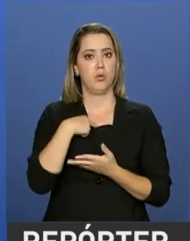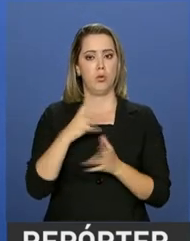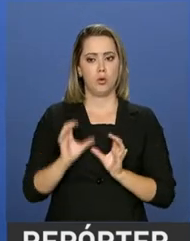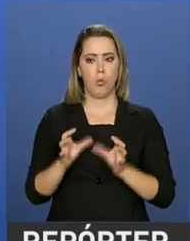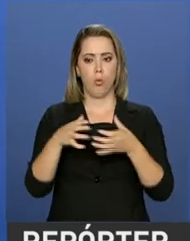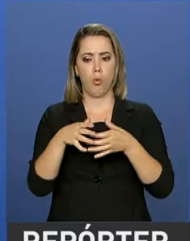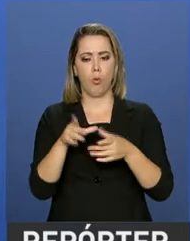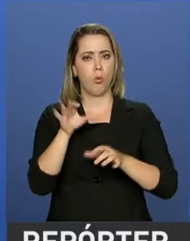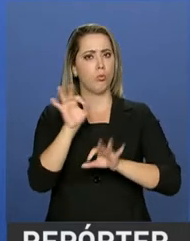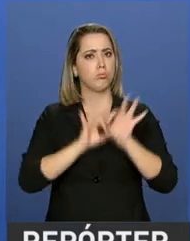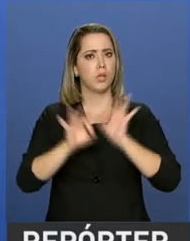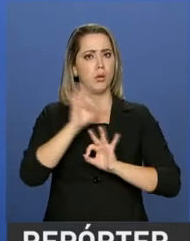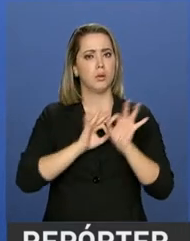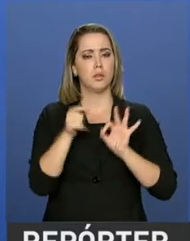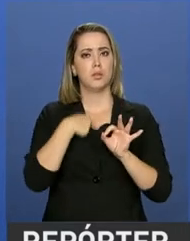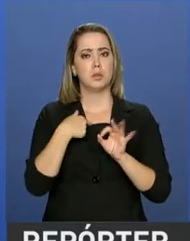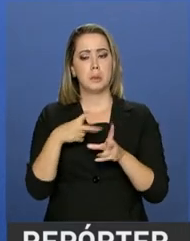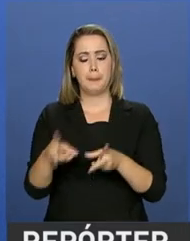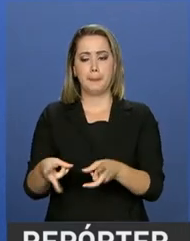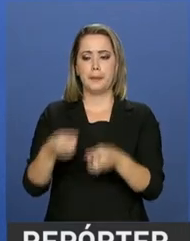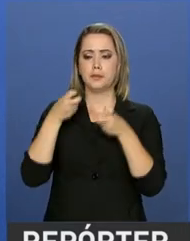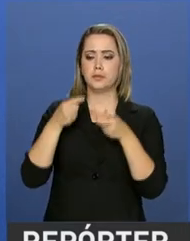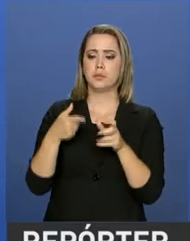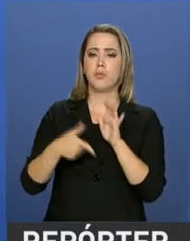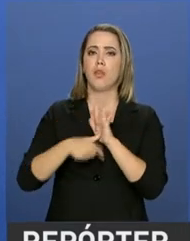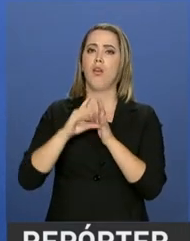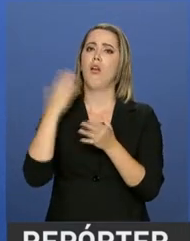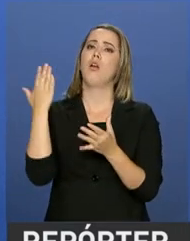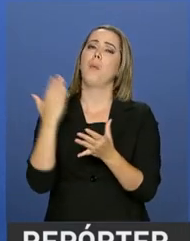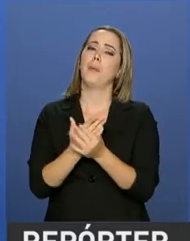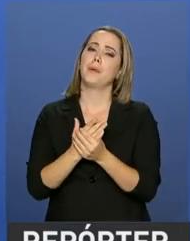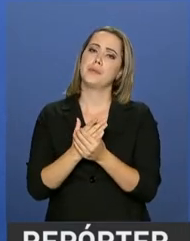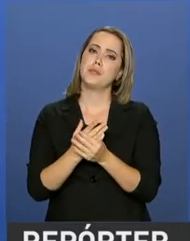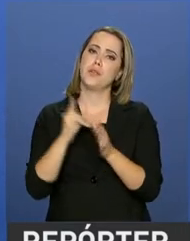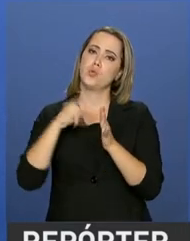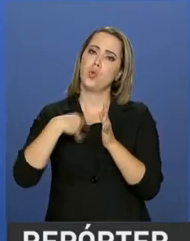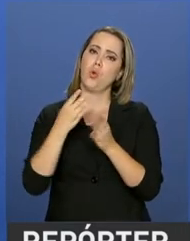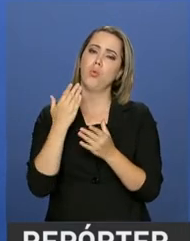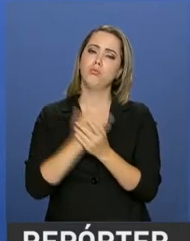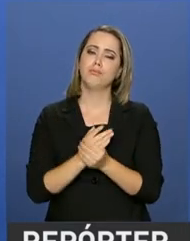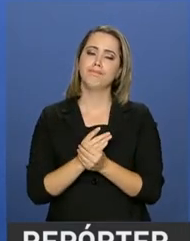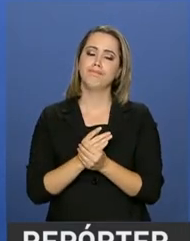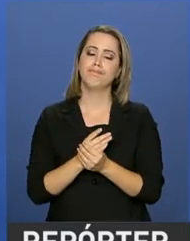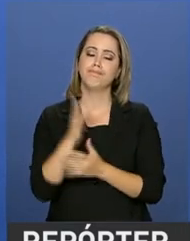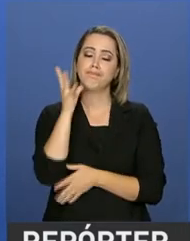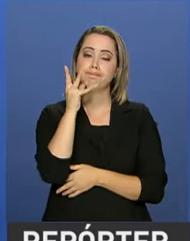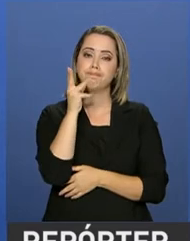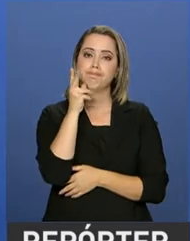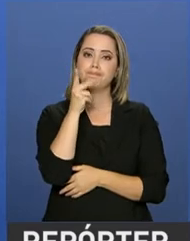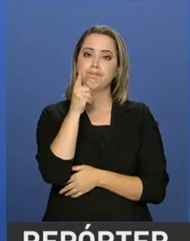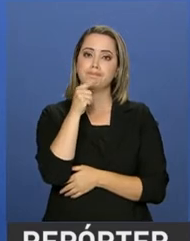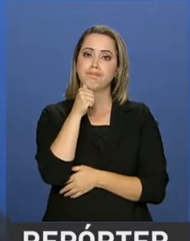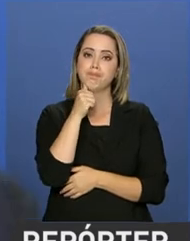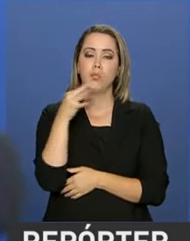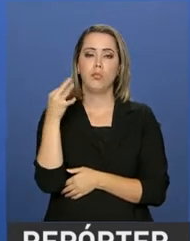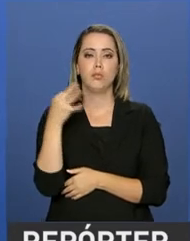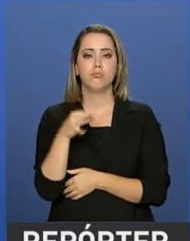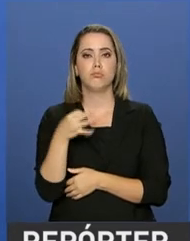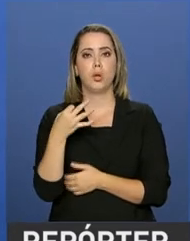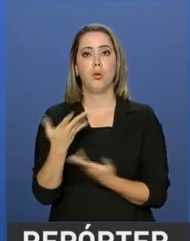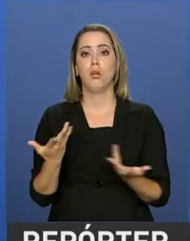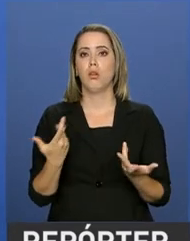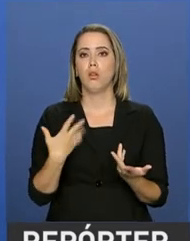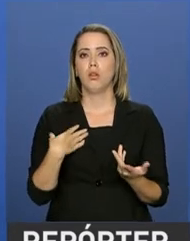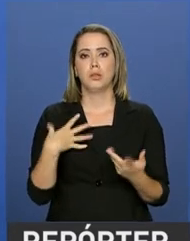passará identificado que os processos estão muito lentos estou muito amarrados eles estão muito